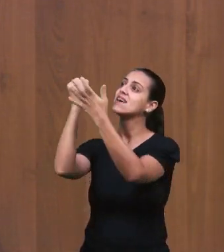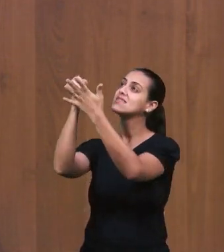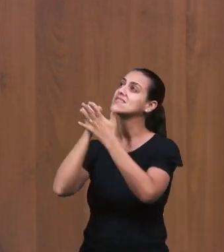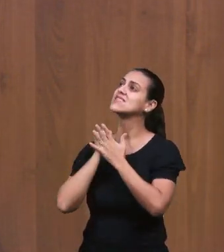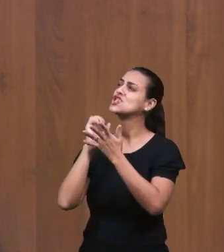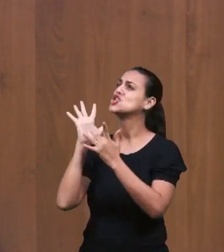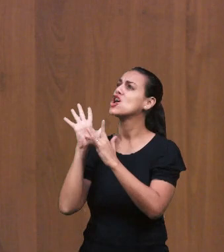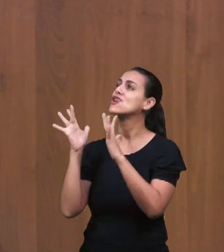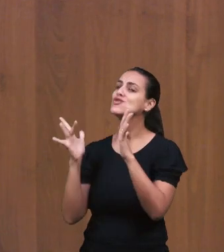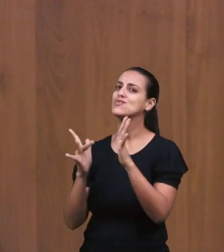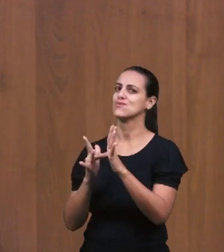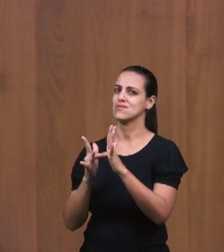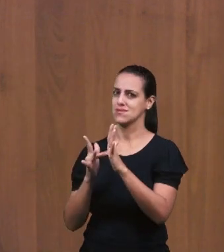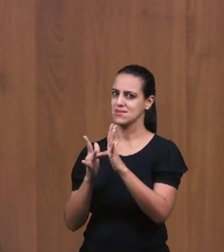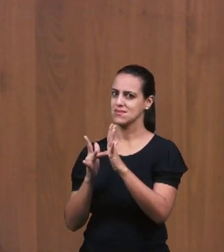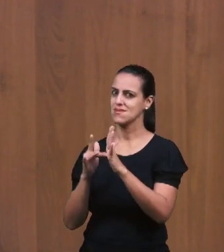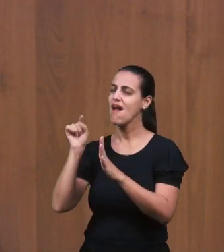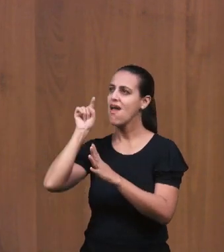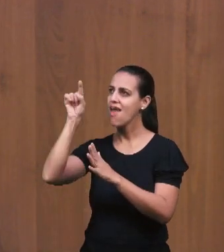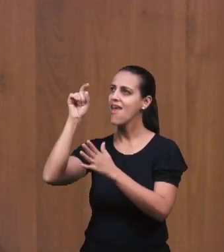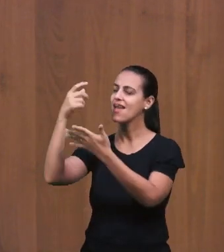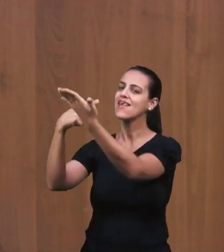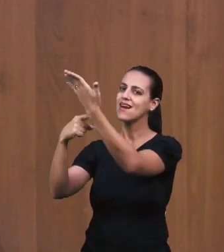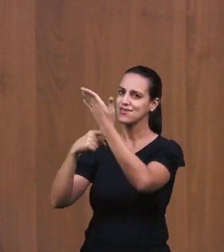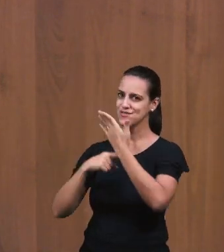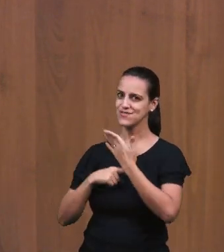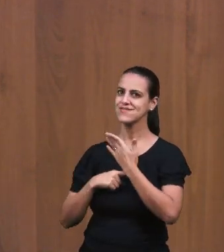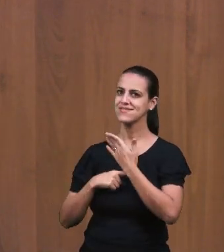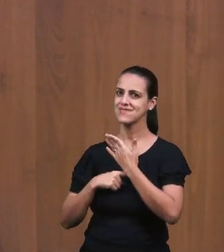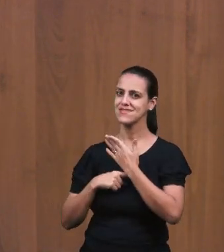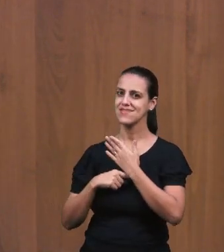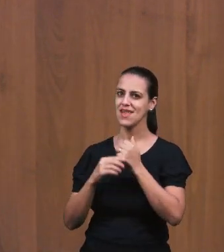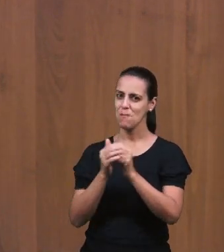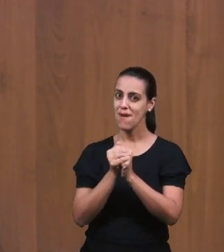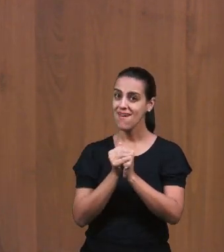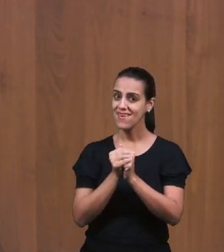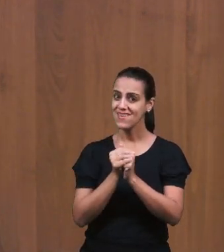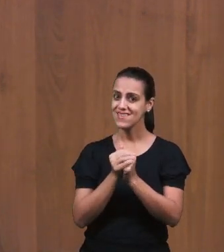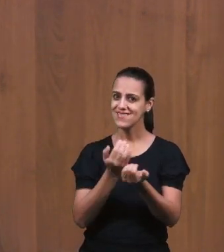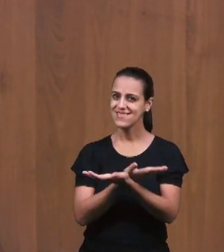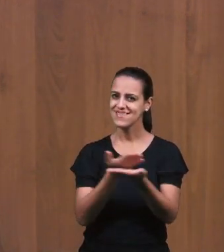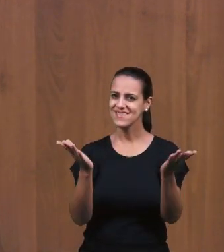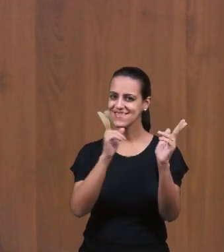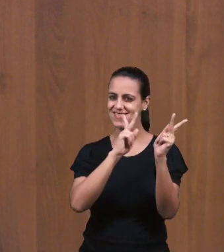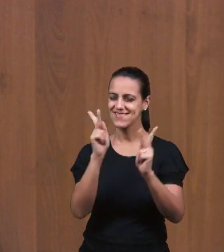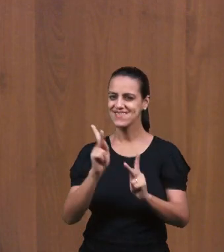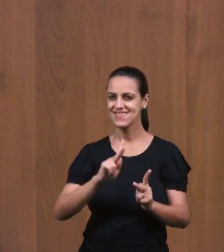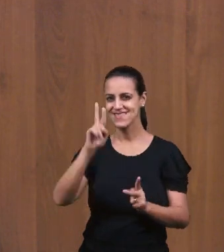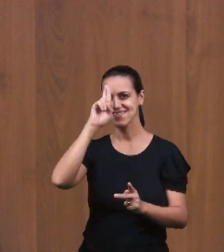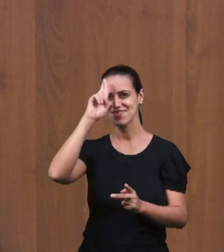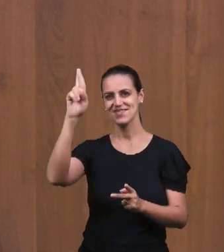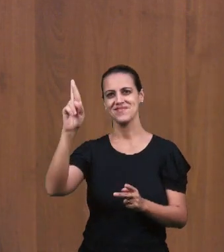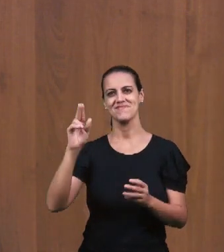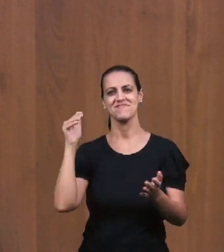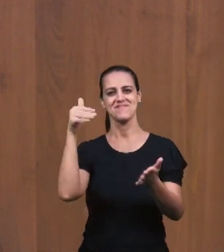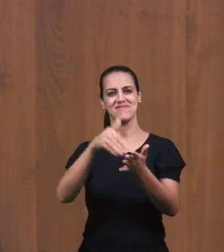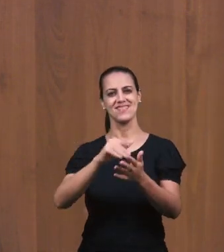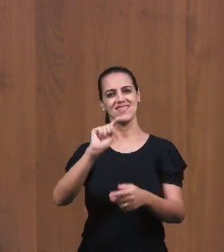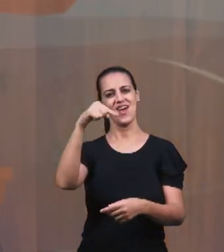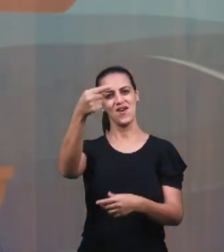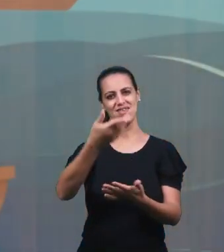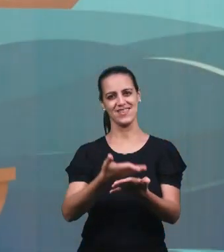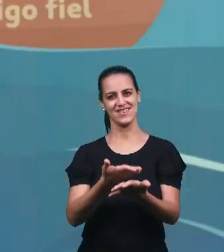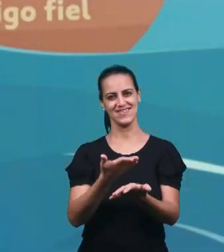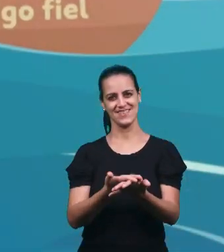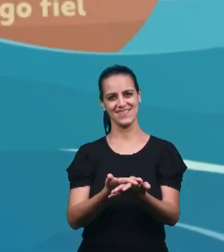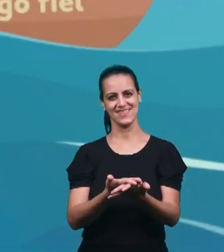Jésus et lui, il vous aidera. Amen. À tous, la paix du Seigneur et à la prochaine